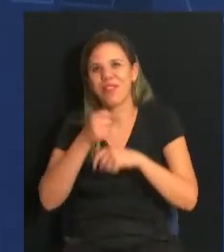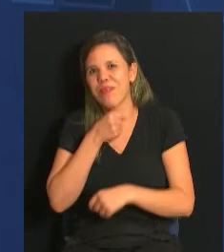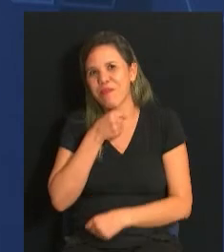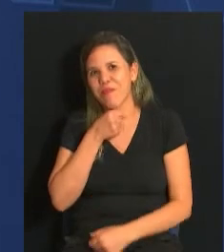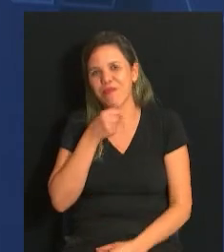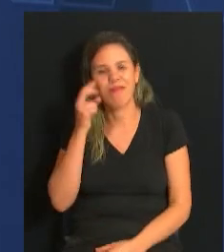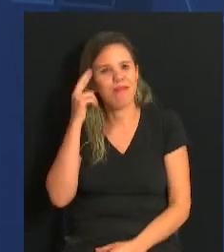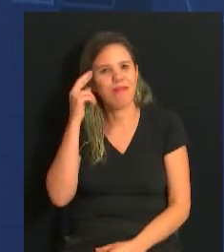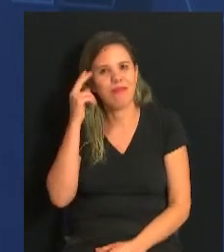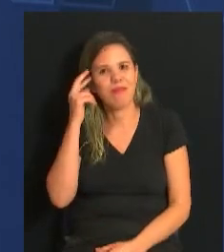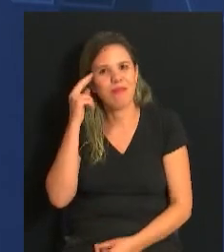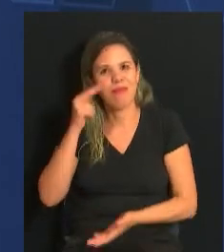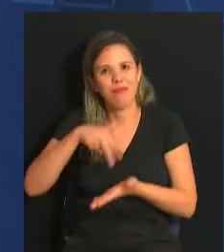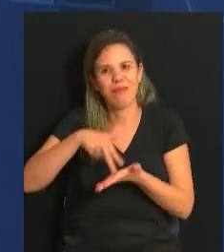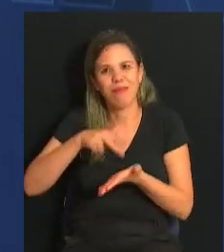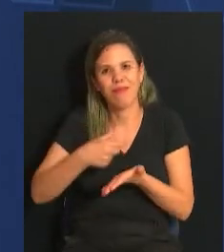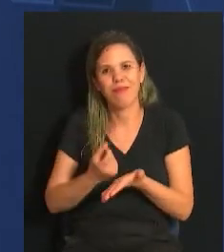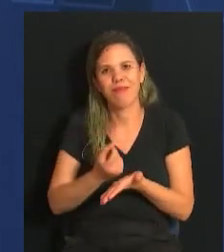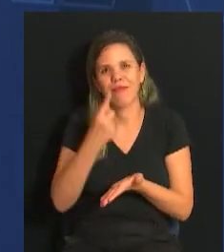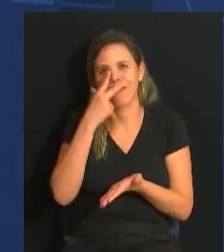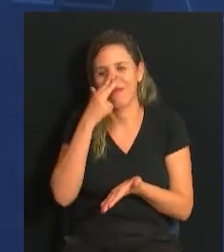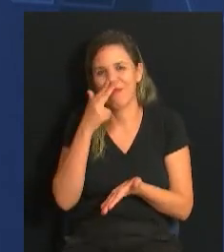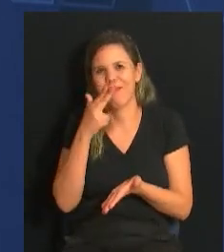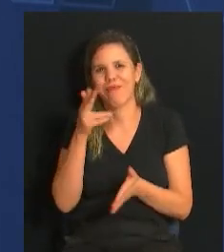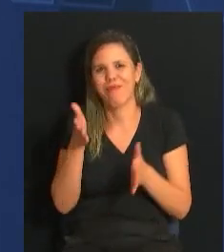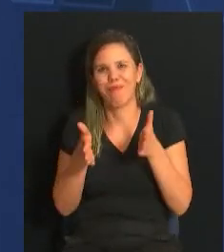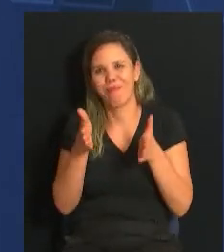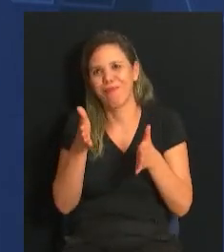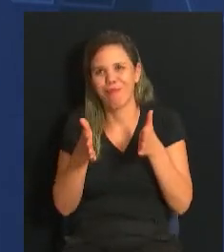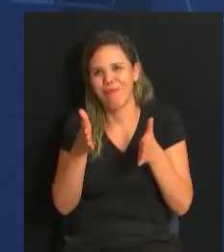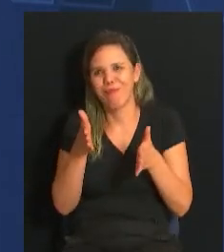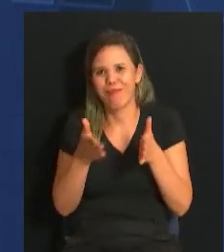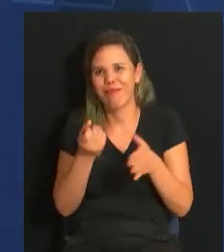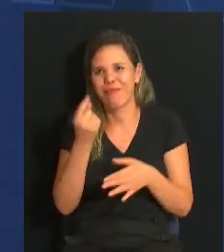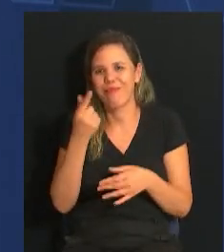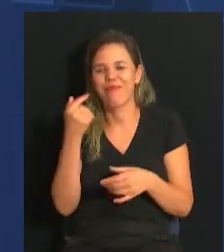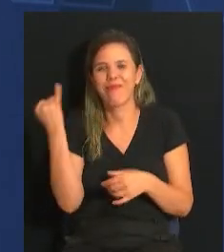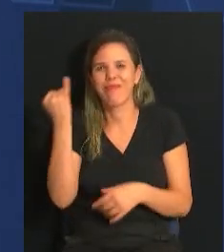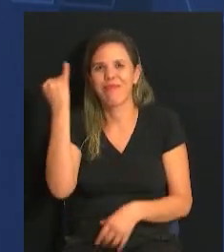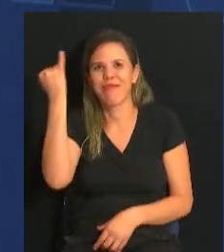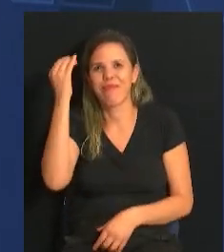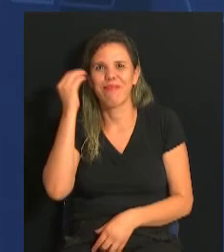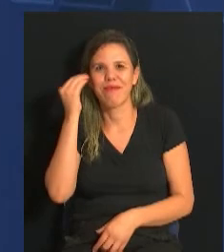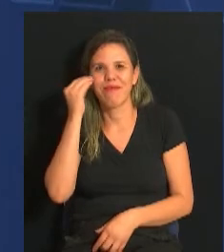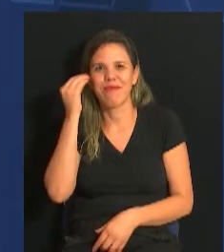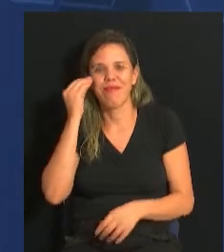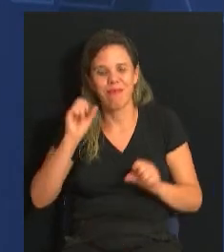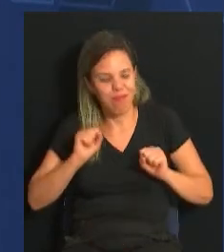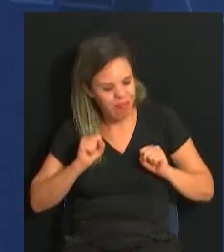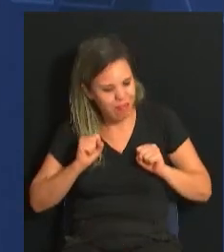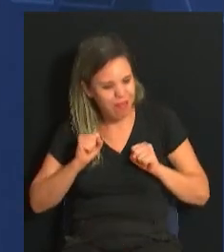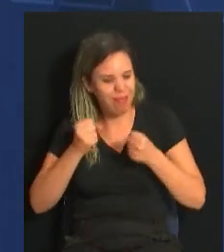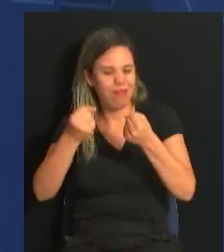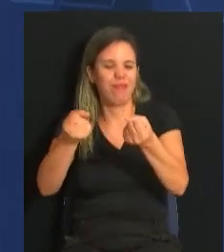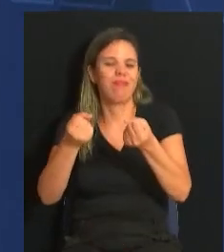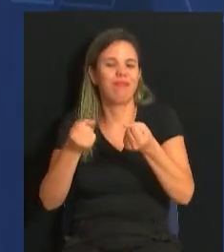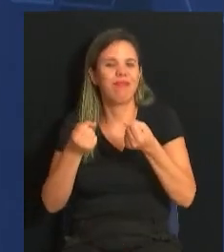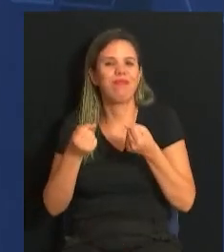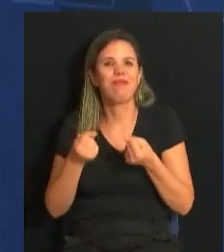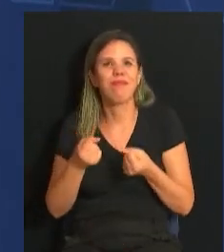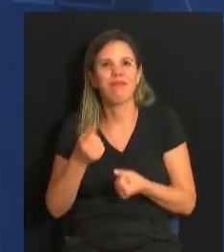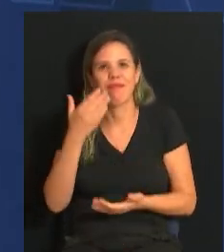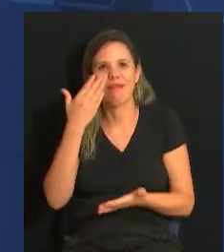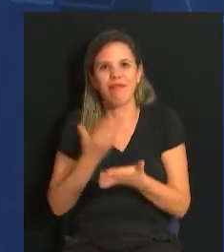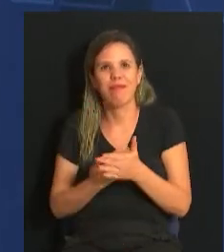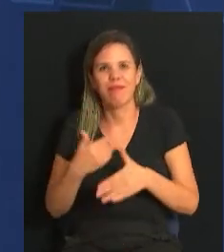repórter André Aranha viu parecia todo engessado ali mas o importante é que ele se esforçou ele tentou e